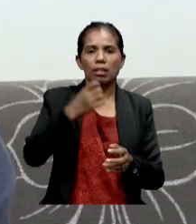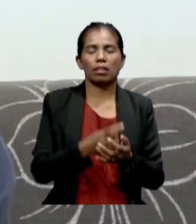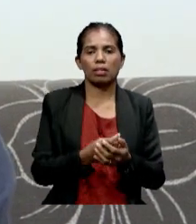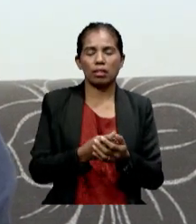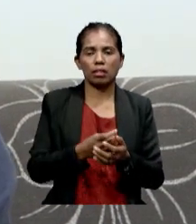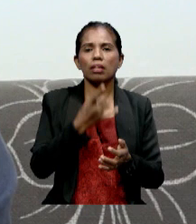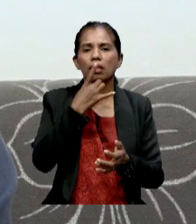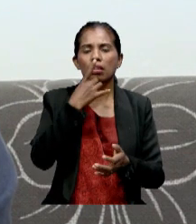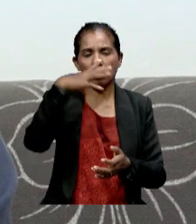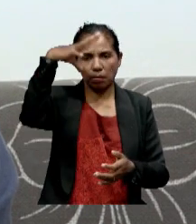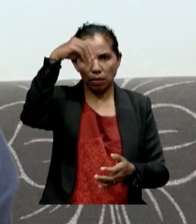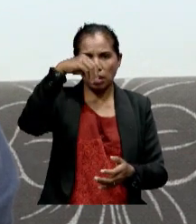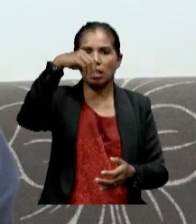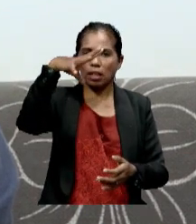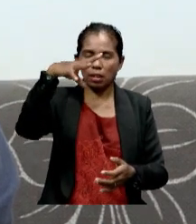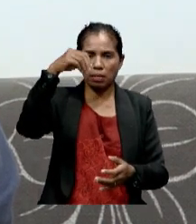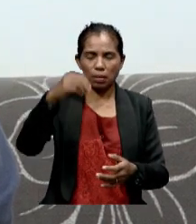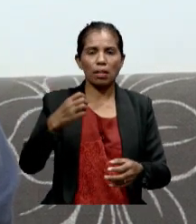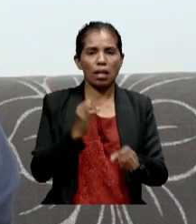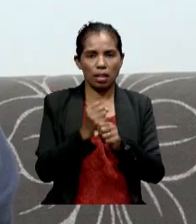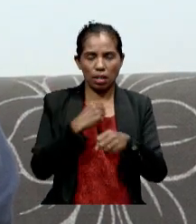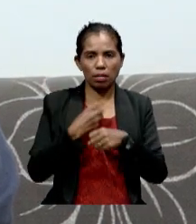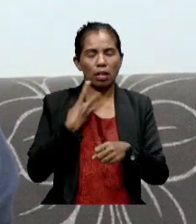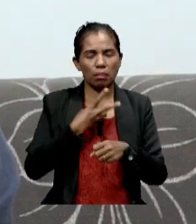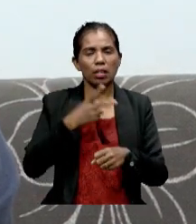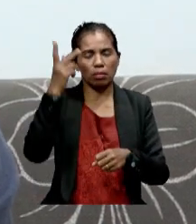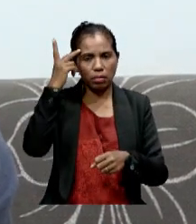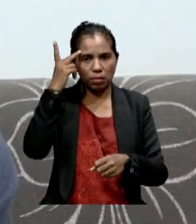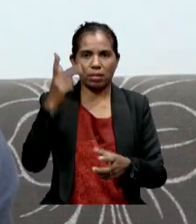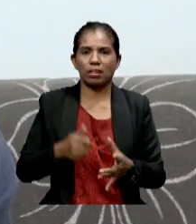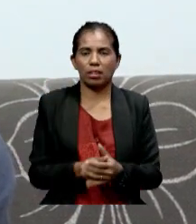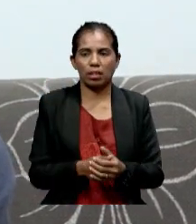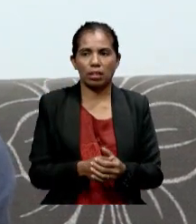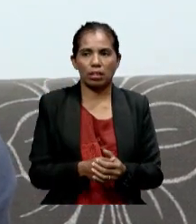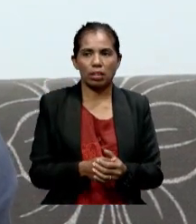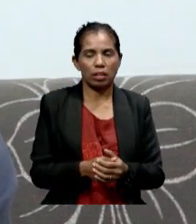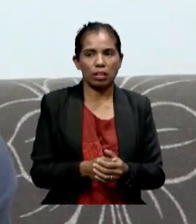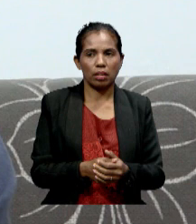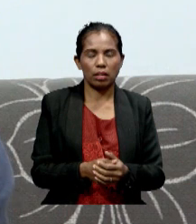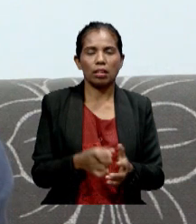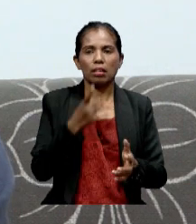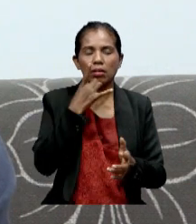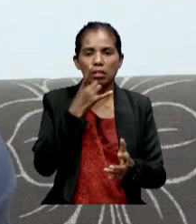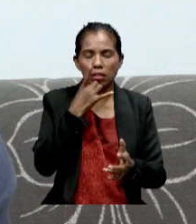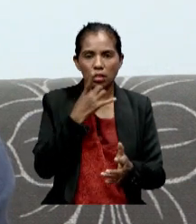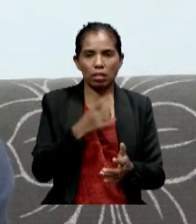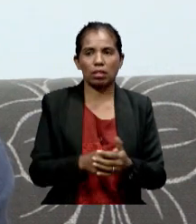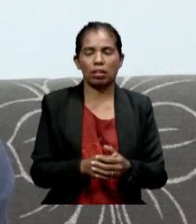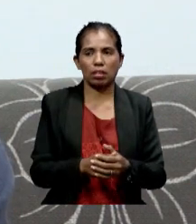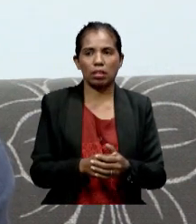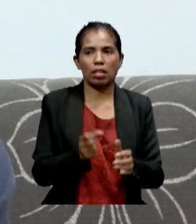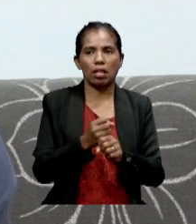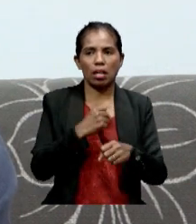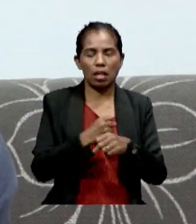dificuldade é que quando mate lá, minha variação de eletricidade, minha, né,